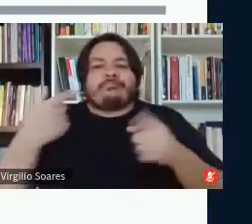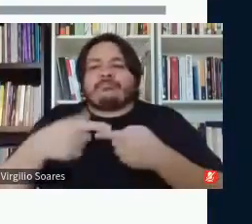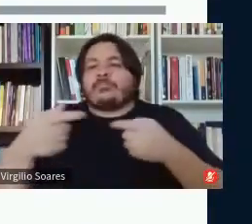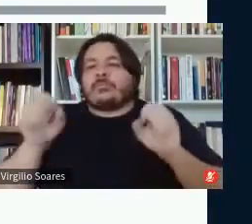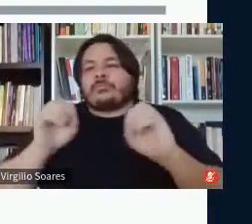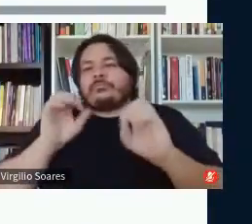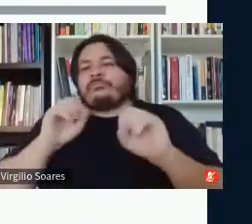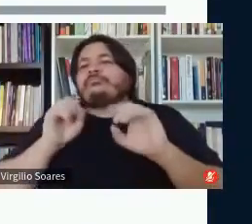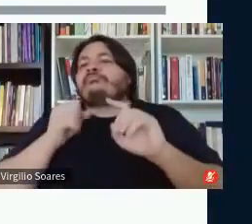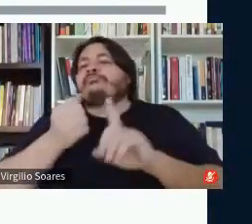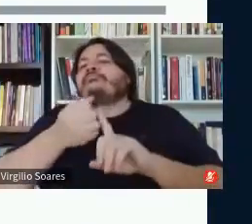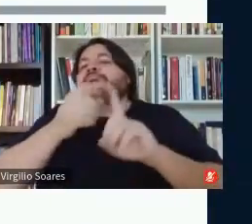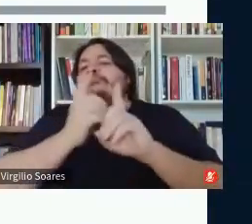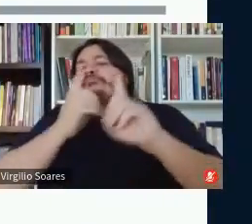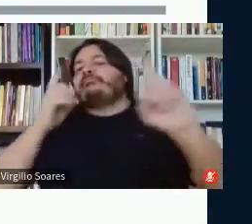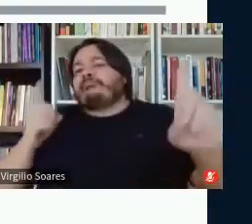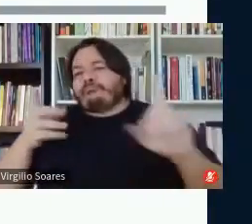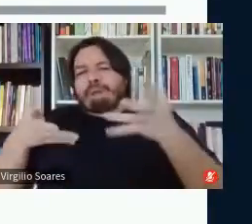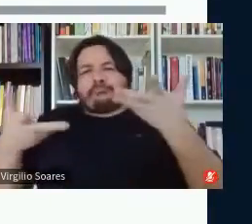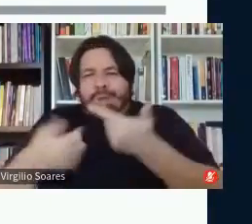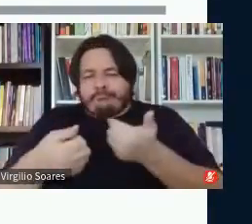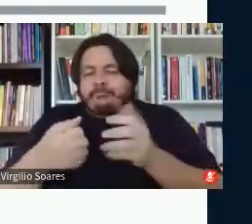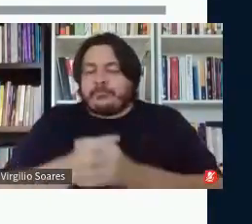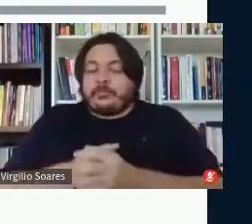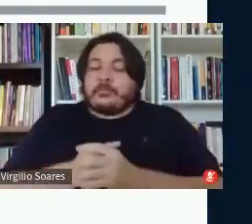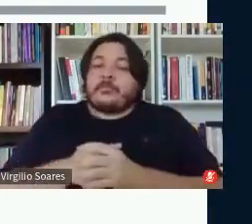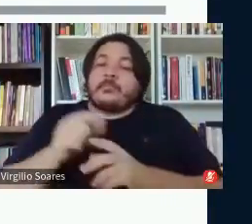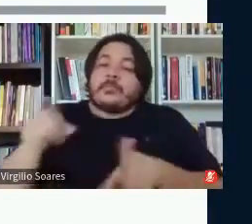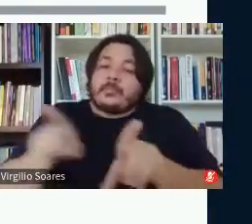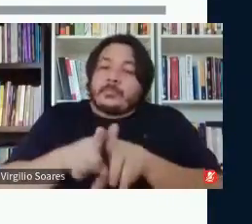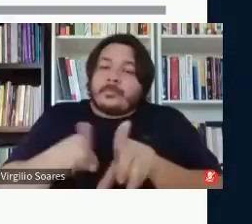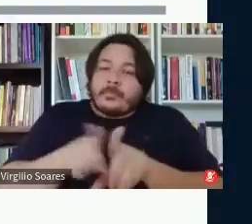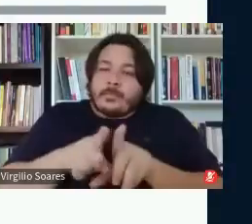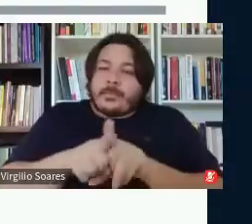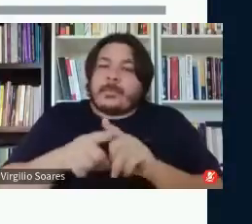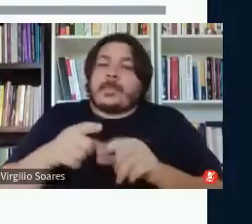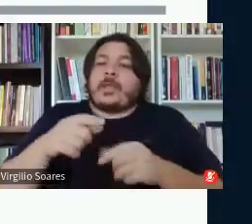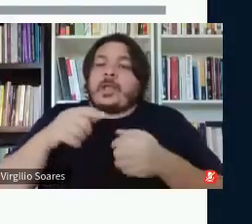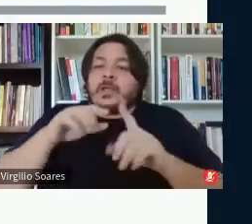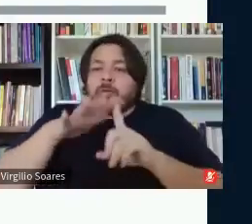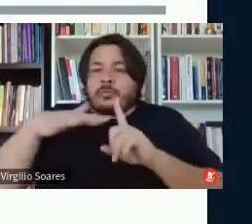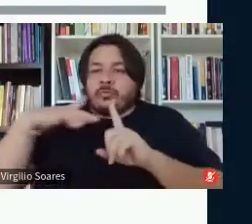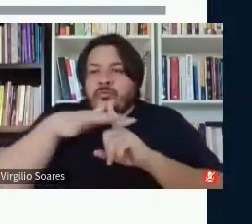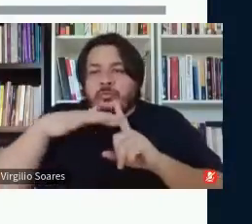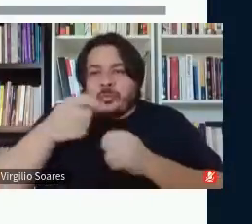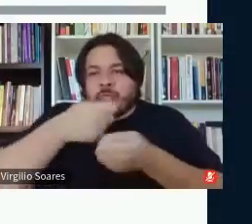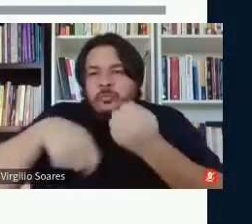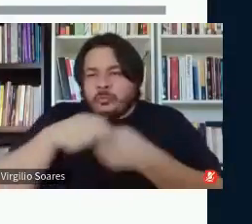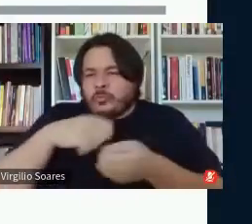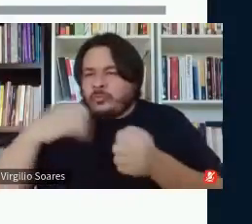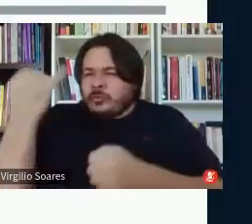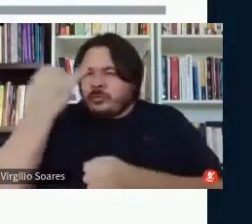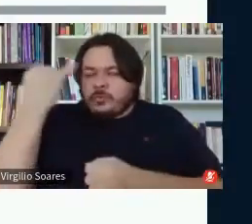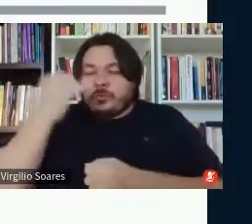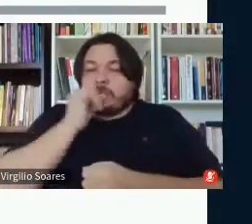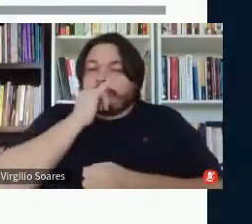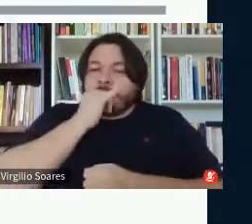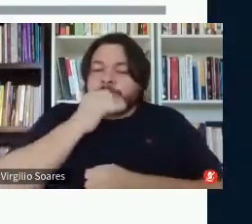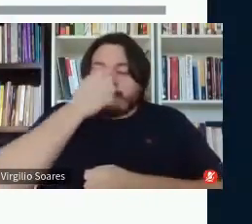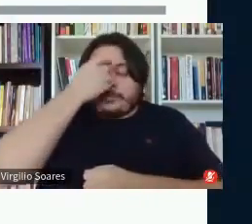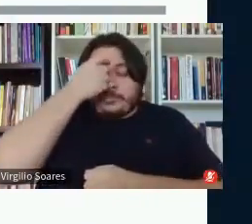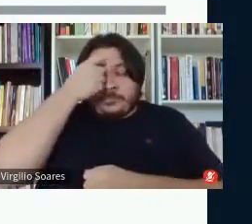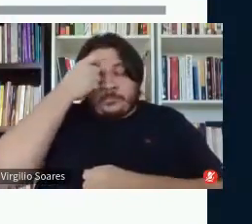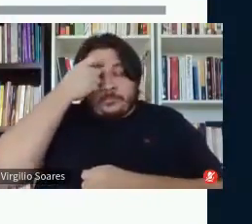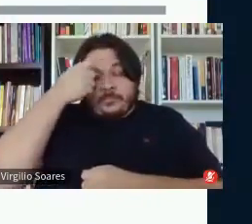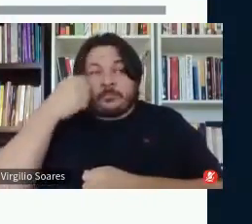pandemia. Bom, medidas socioeconômicas importantes foram tomadas pelo governo português, entre elas nós podemos citar a